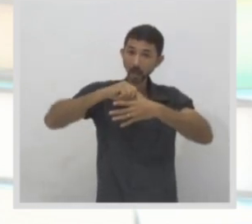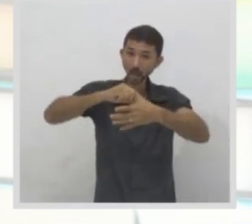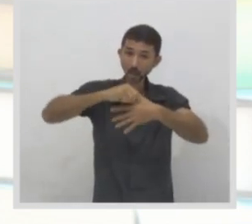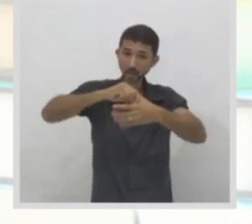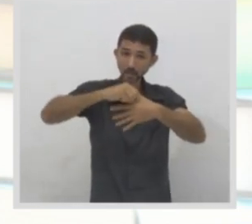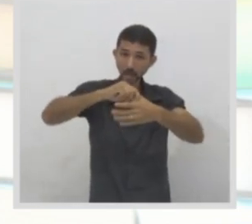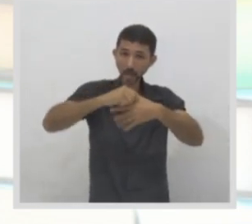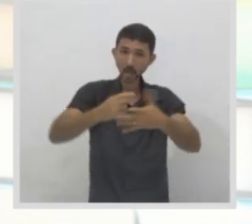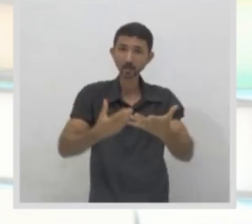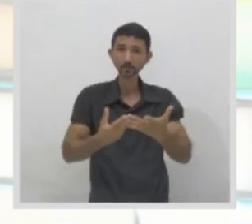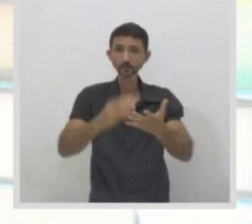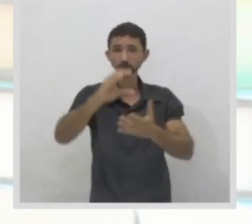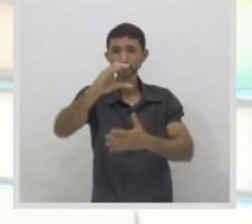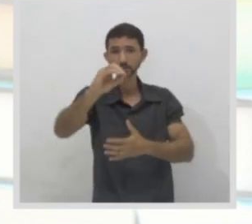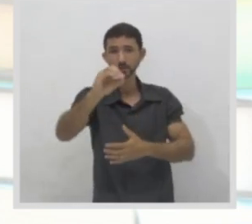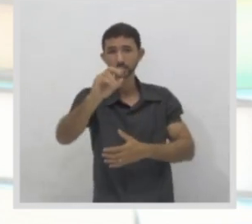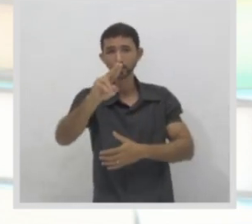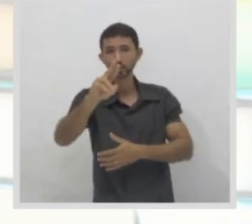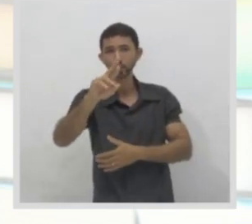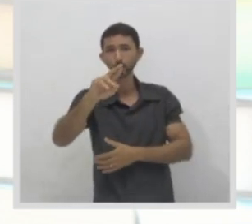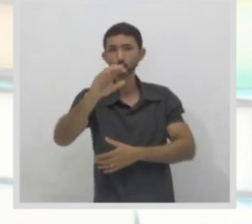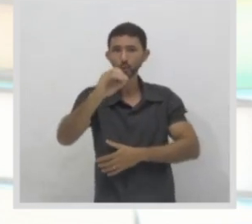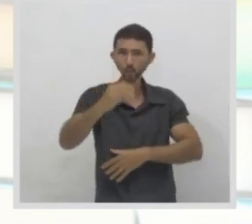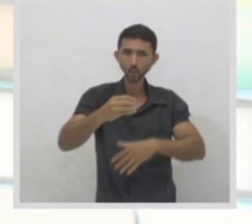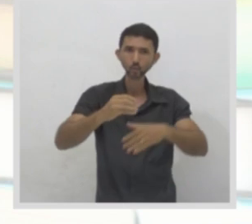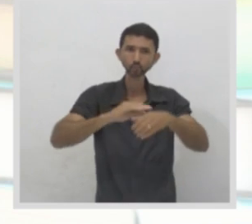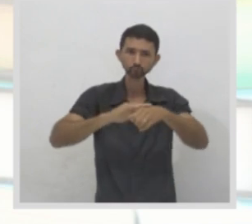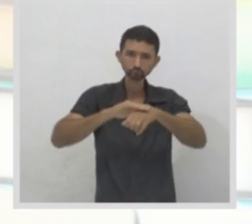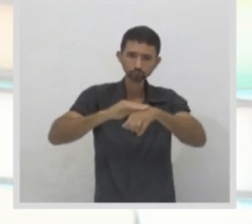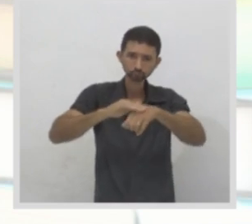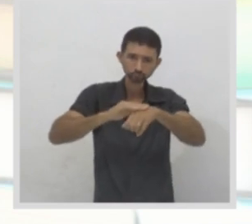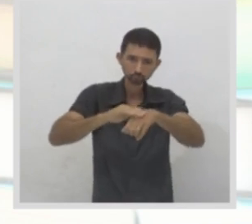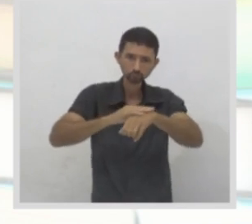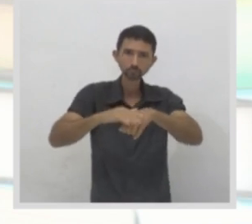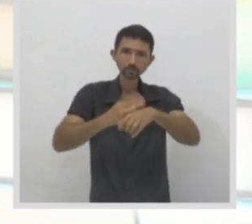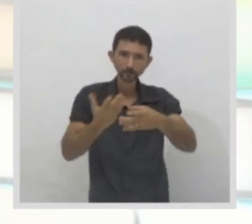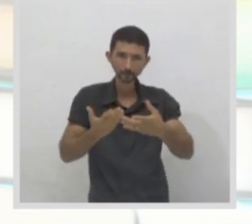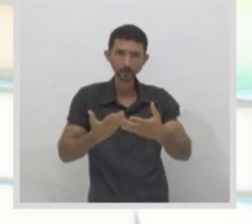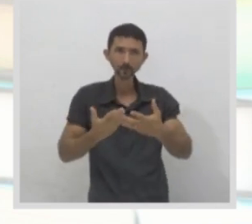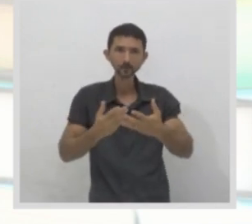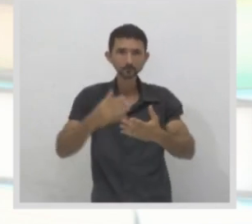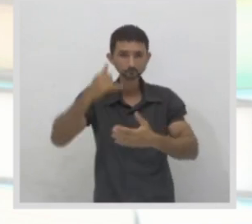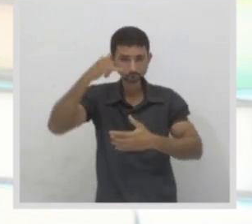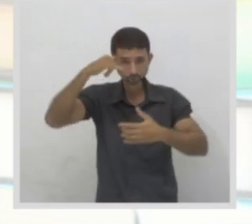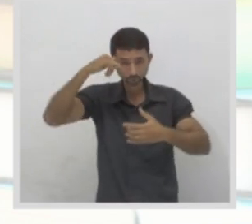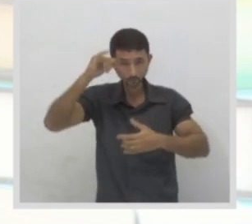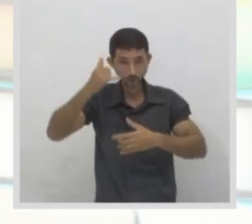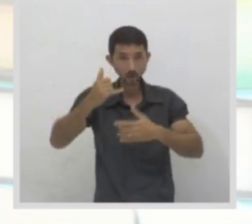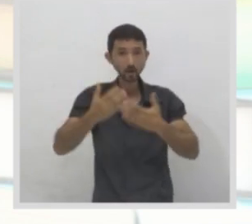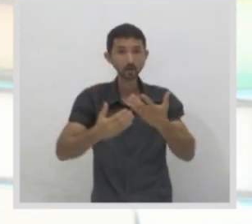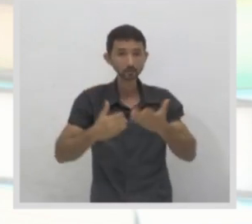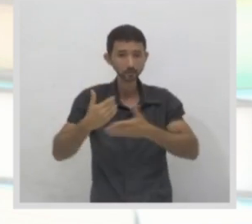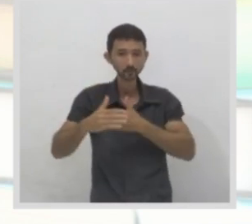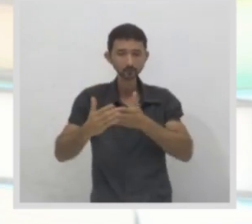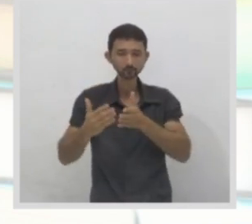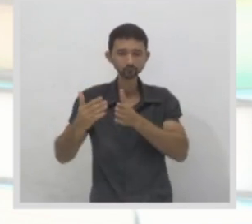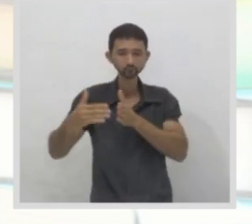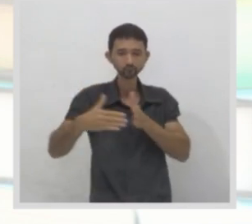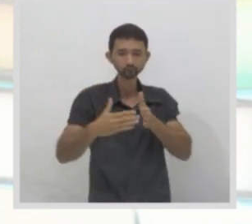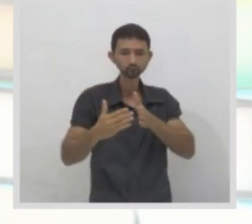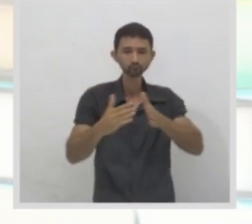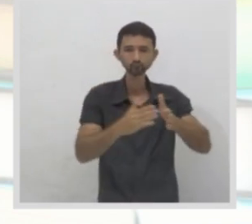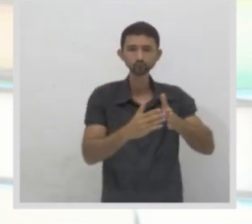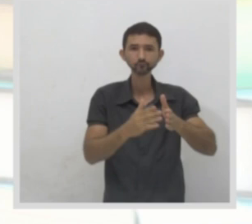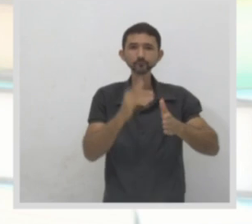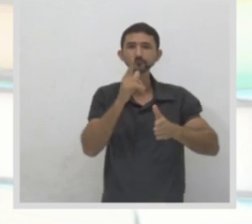de couro. E esse gado, ele se desenvolvia principalmente seguindo o curso do Rio São Francisco.